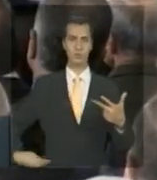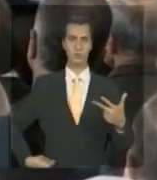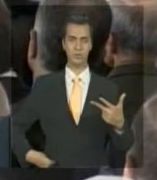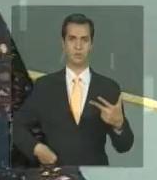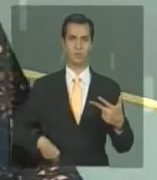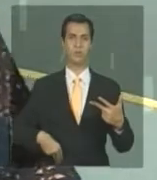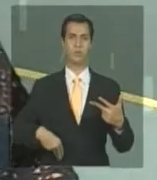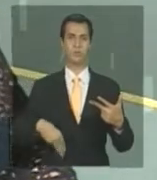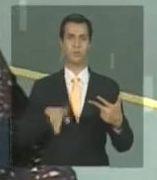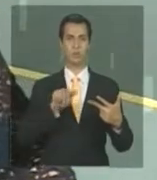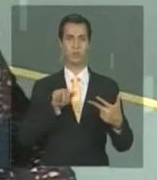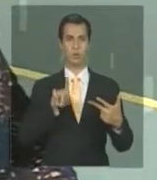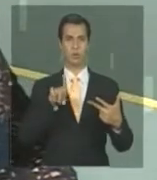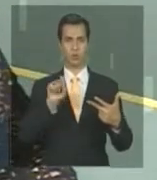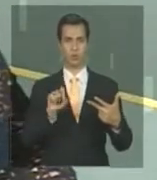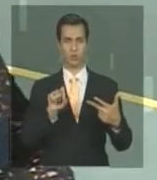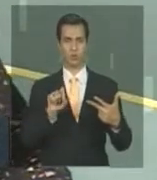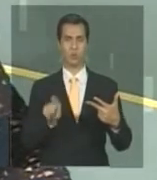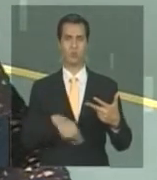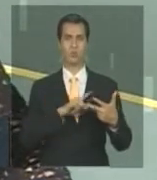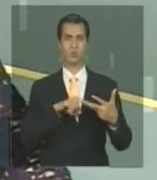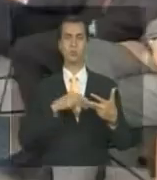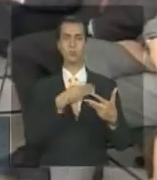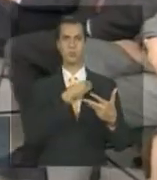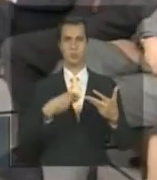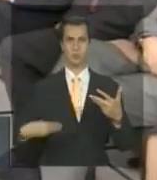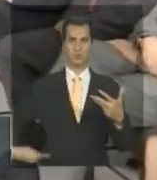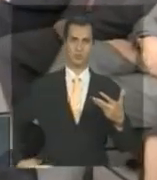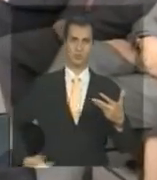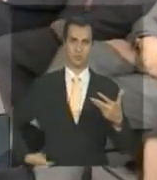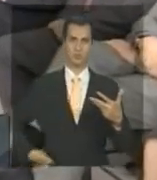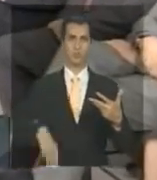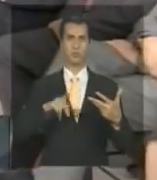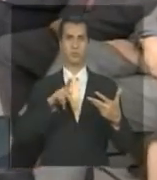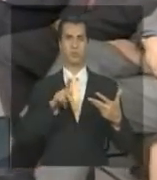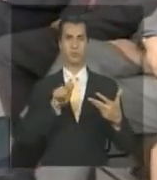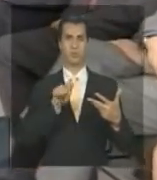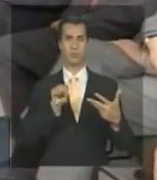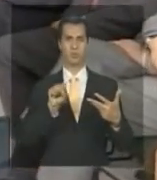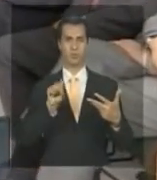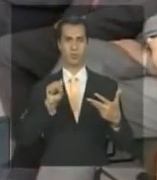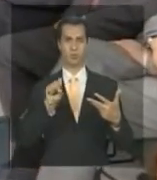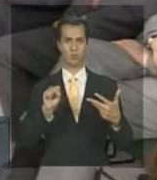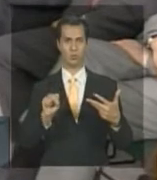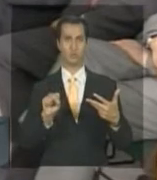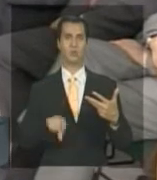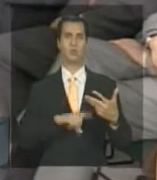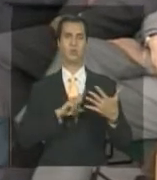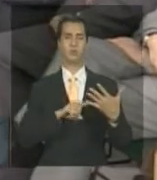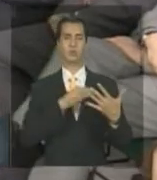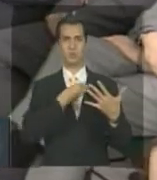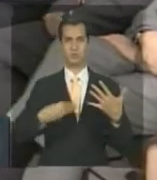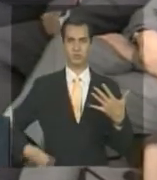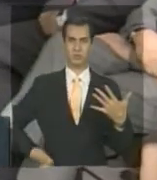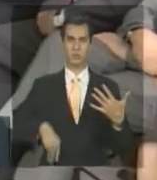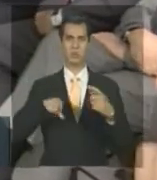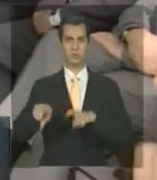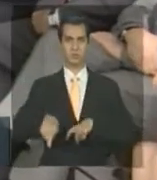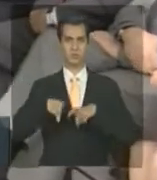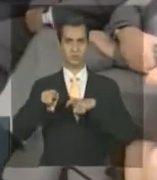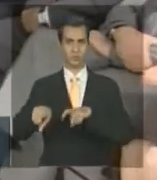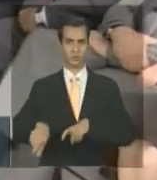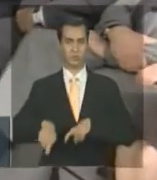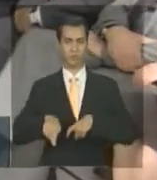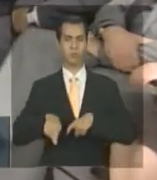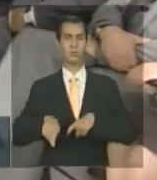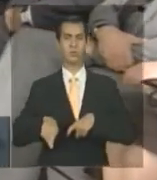da Fazenda, Guido Mantega, ministro dos Transportes, Paulo Passos, ministro da Agricultura,